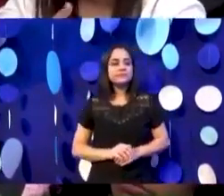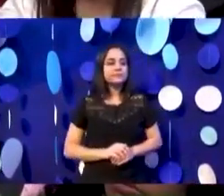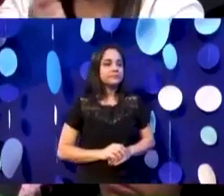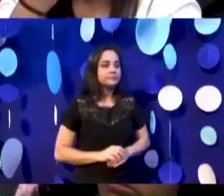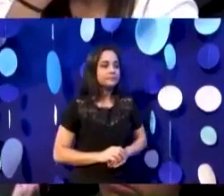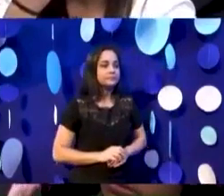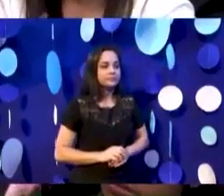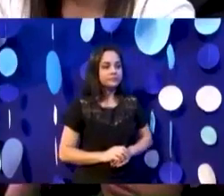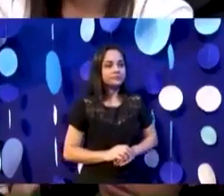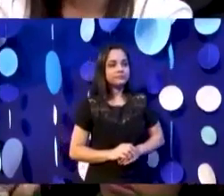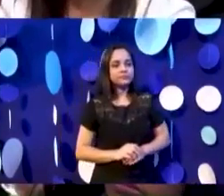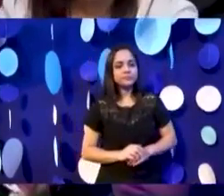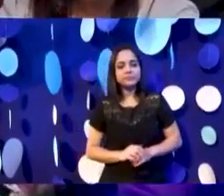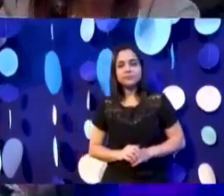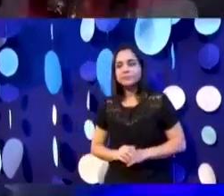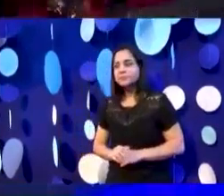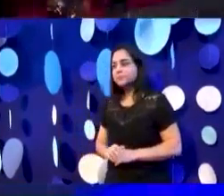pela fé.